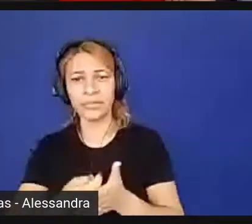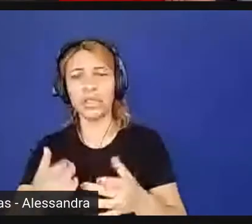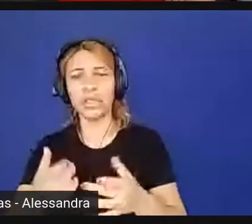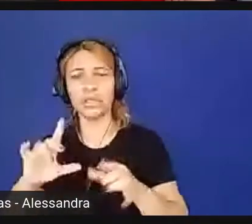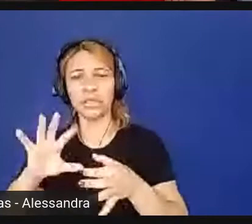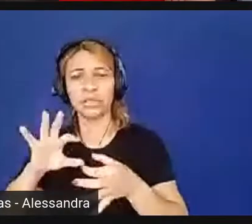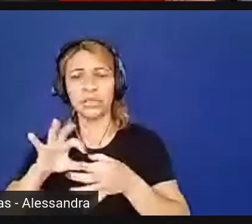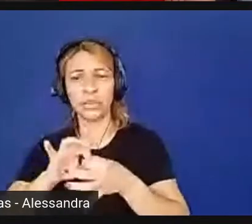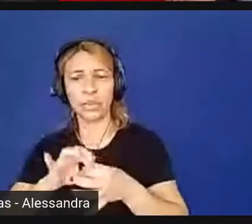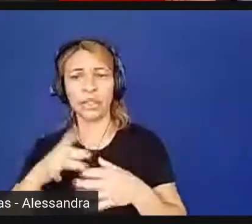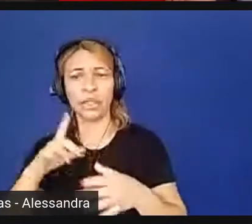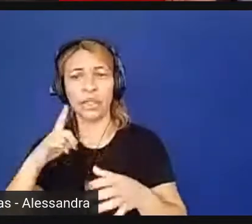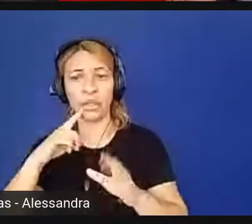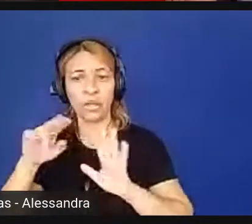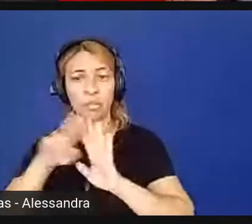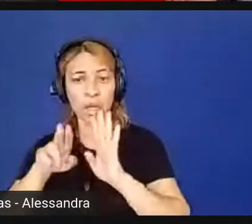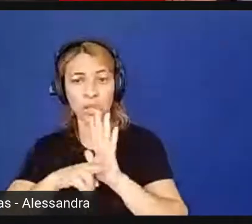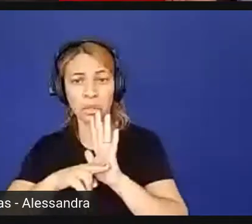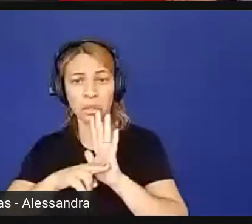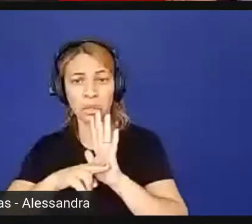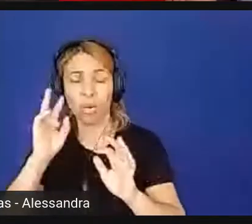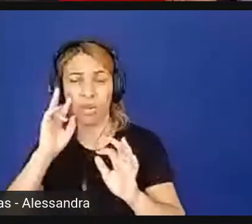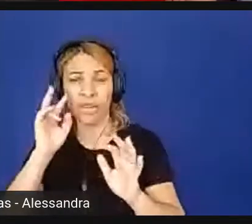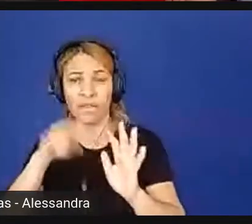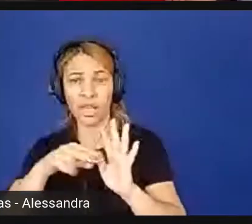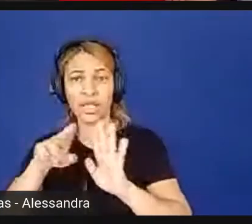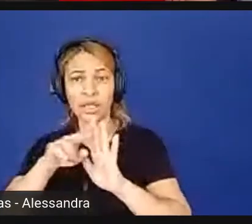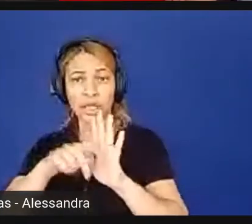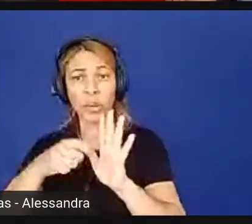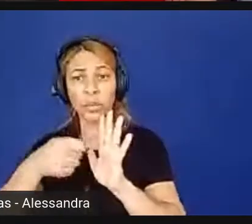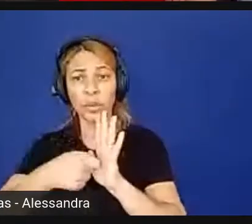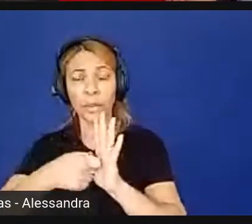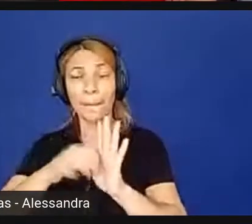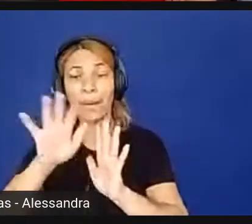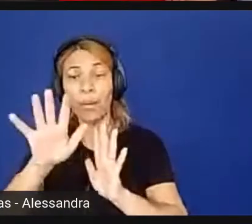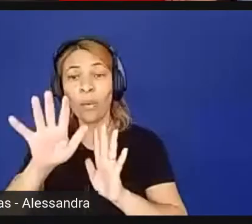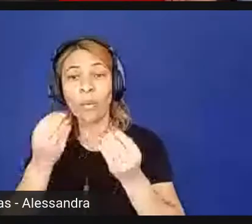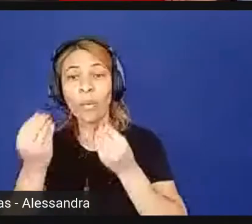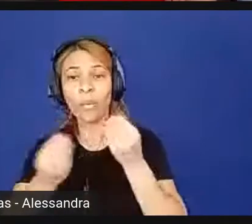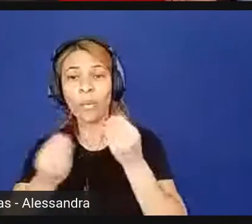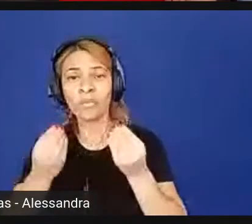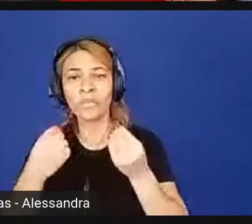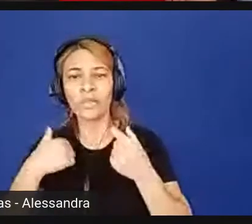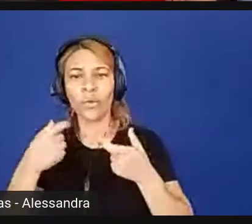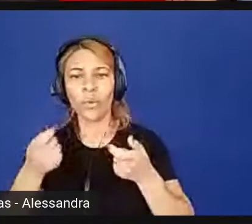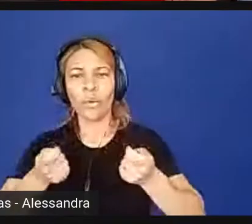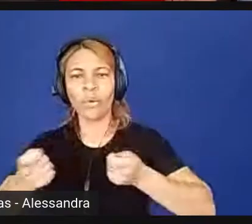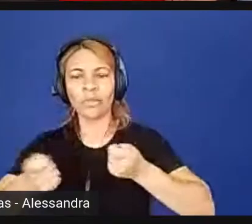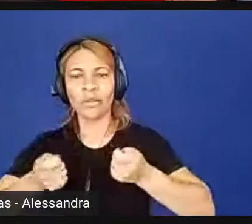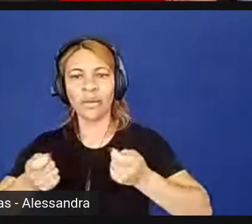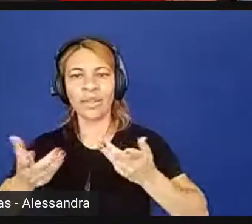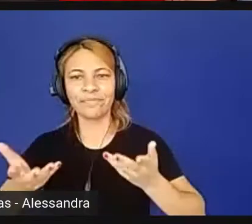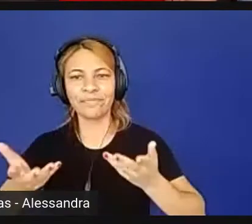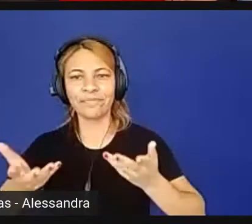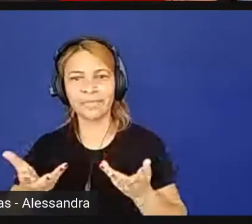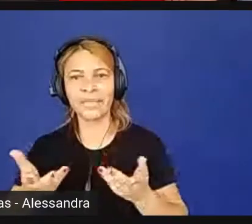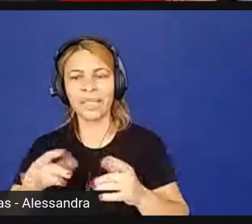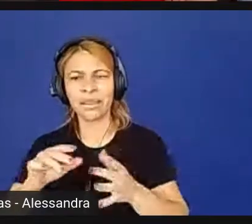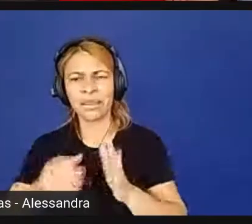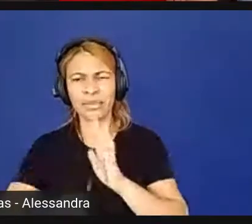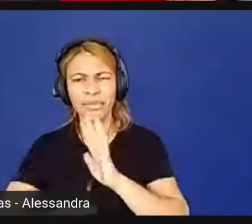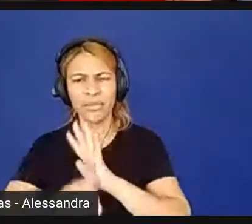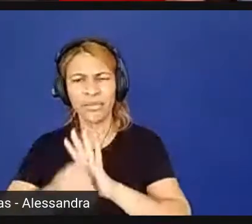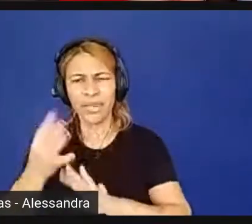vinculadas? Tá, tem uma norma e alguém vai ver se a norma está sendo cumprida. Mas como é que eu controlo decisões discricionárias? Tem várias